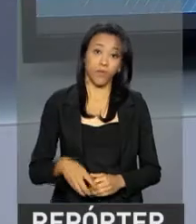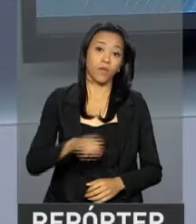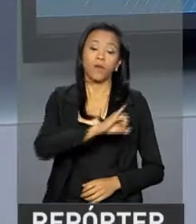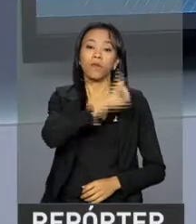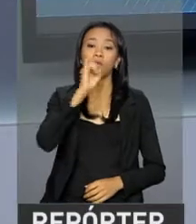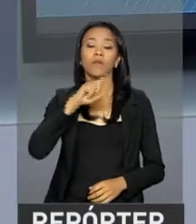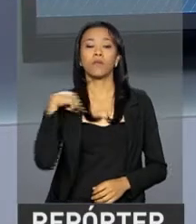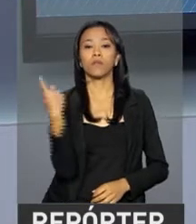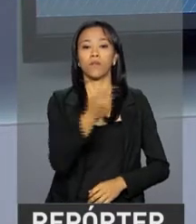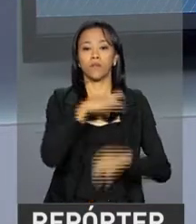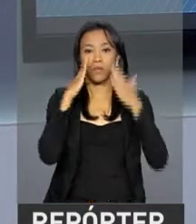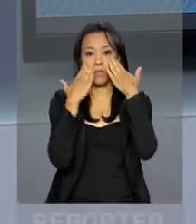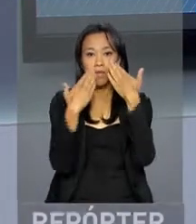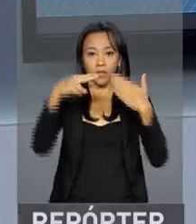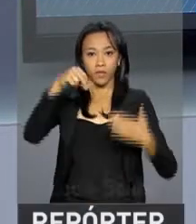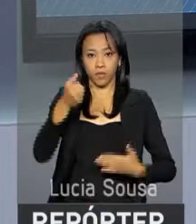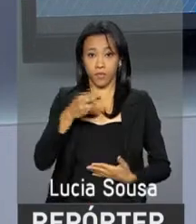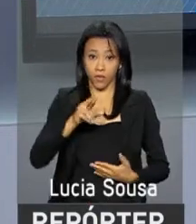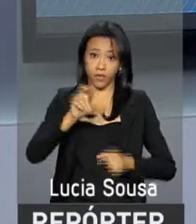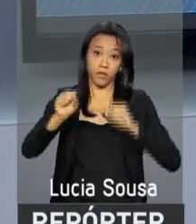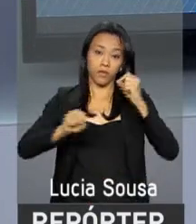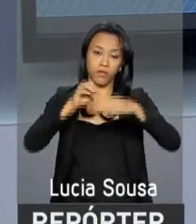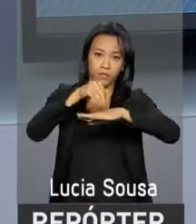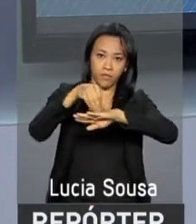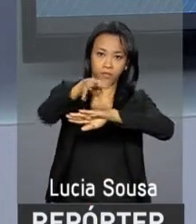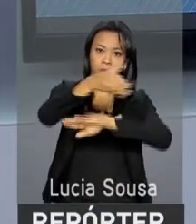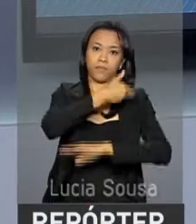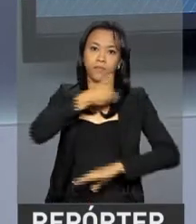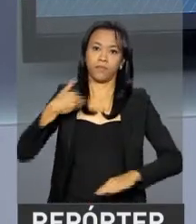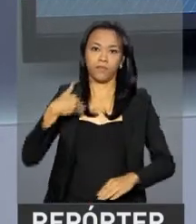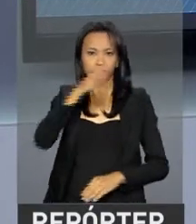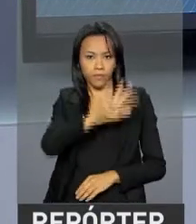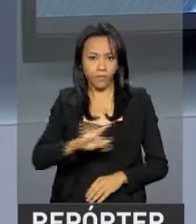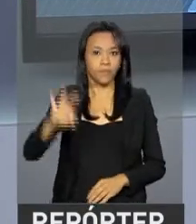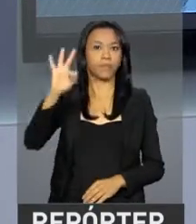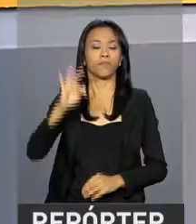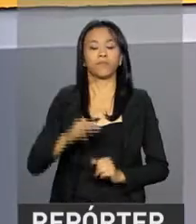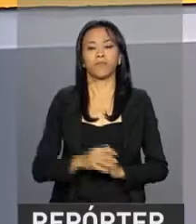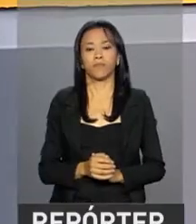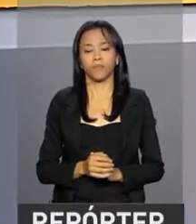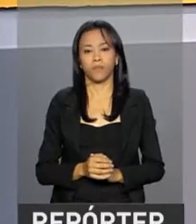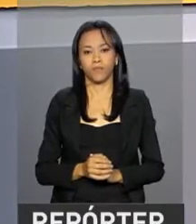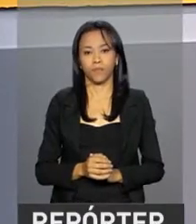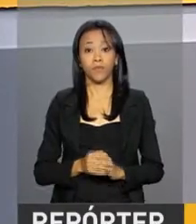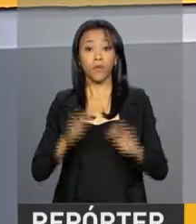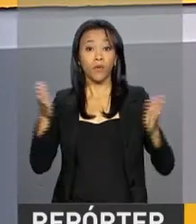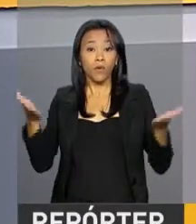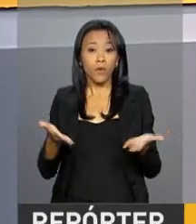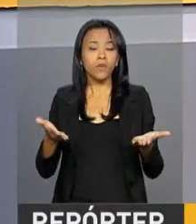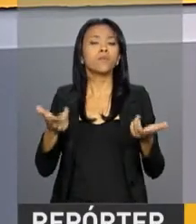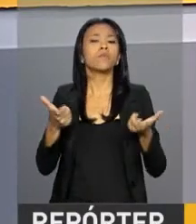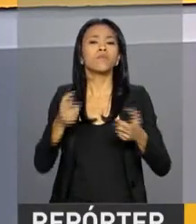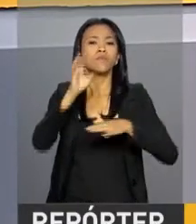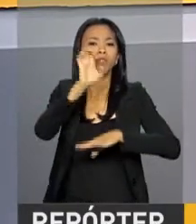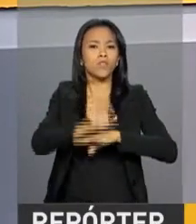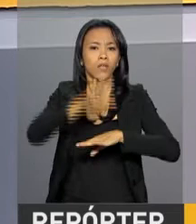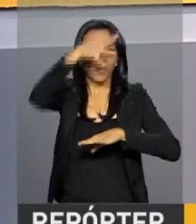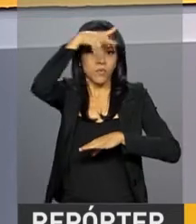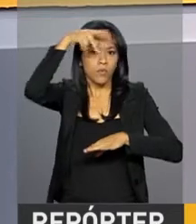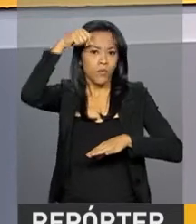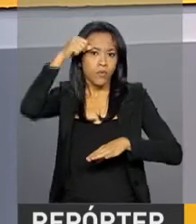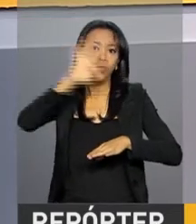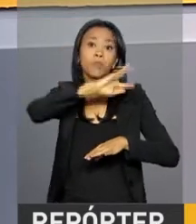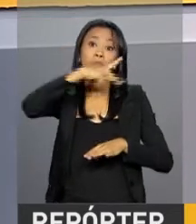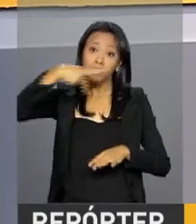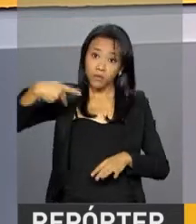Olá, estamos no ar com o repórter NBR e as notícias do governo federal. Hoje, no Mato Grosso, o presidente Michel